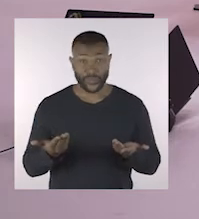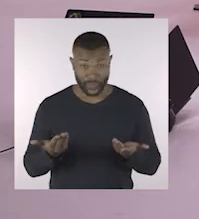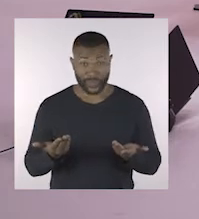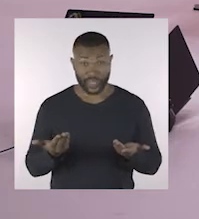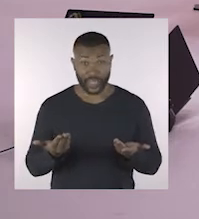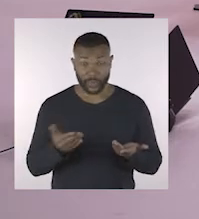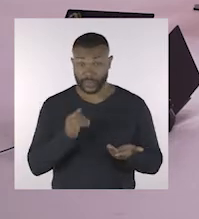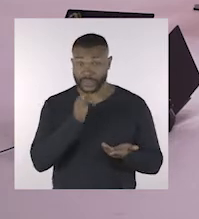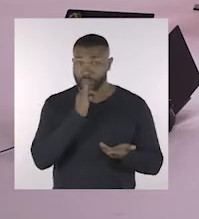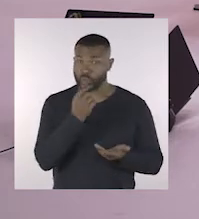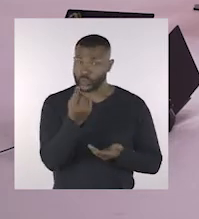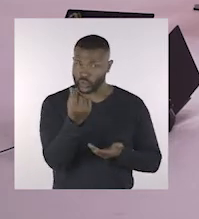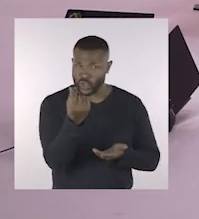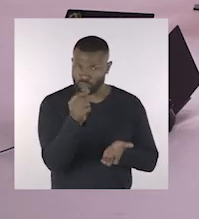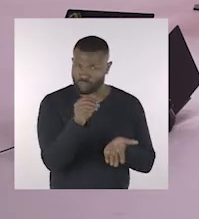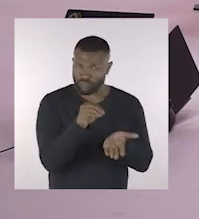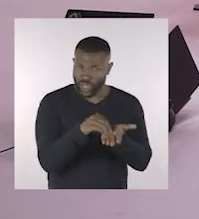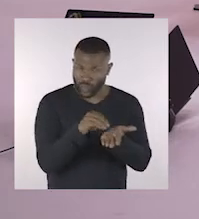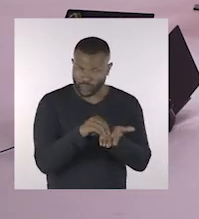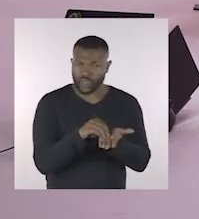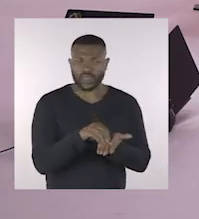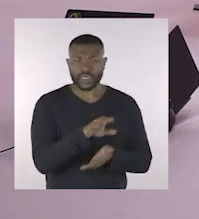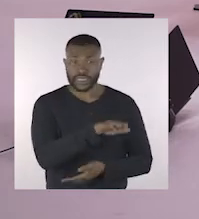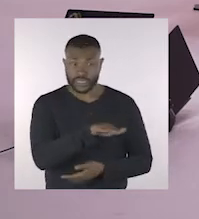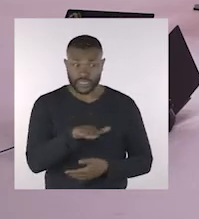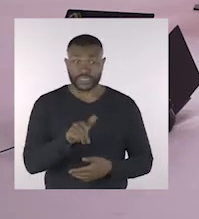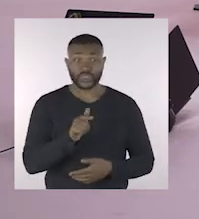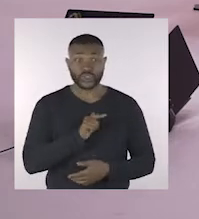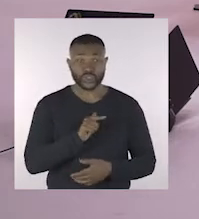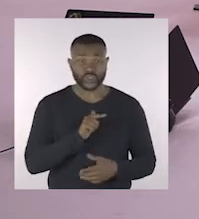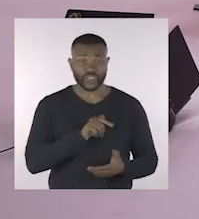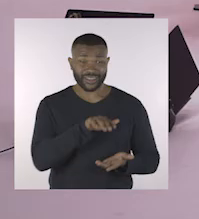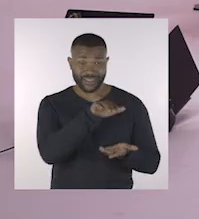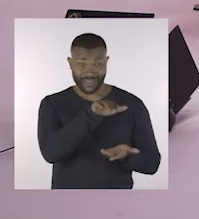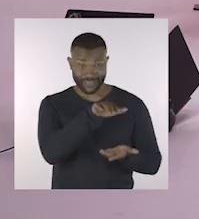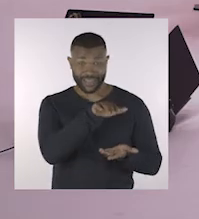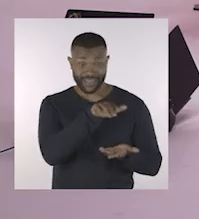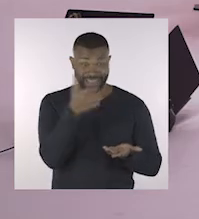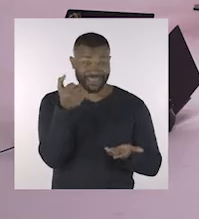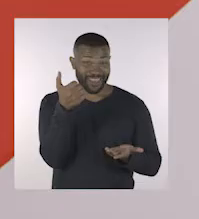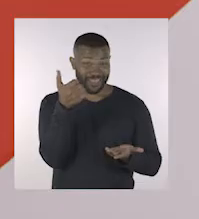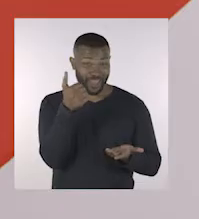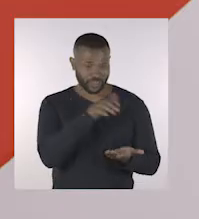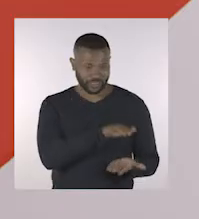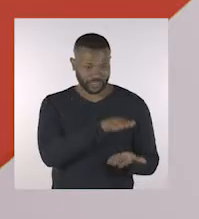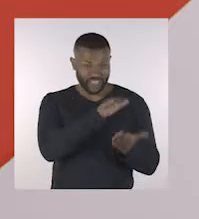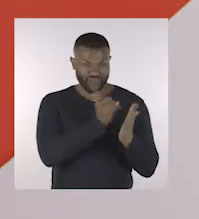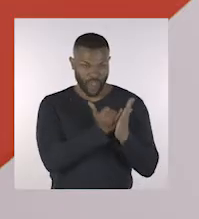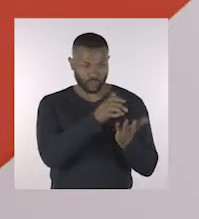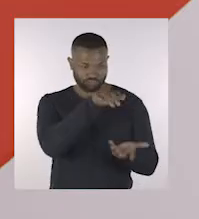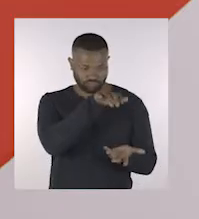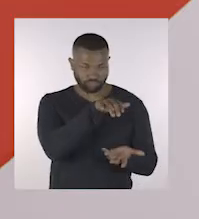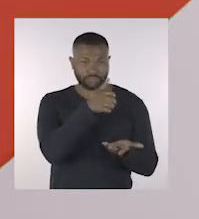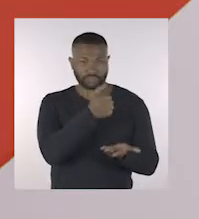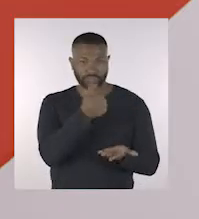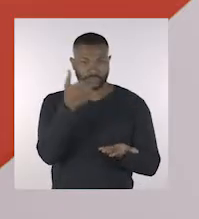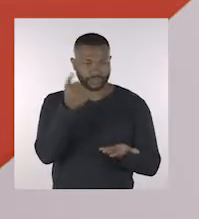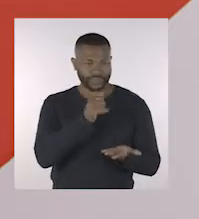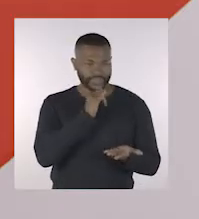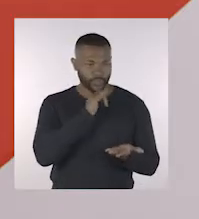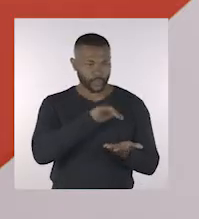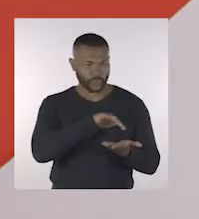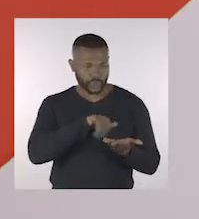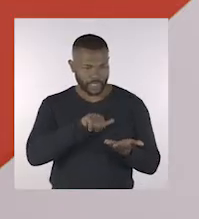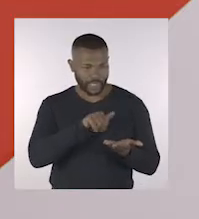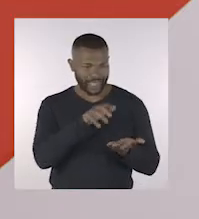é a hora que na hora da falta de dinheiro as crianças Recebi uma lata grande assim de leite nós falamos Olha